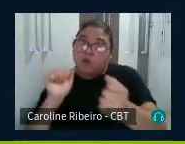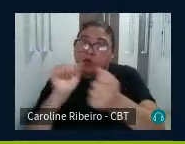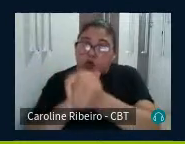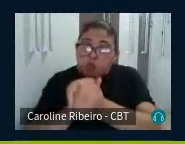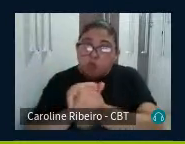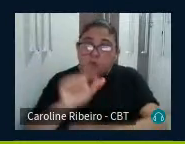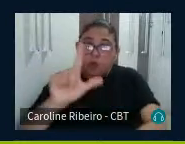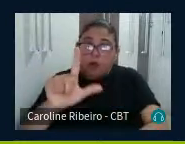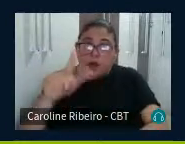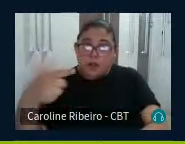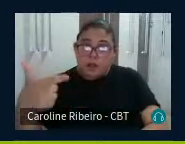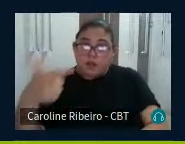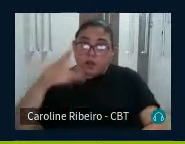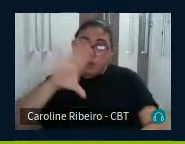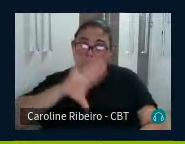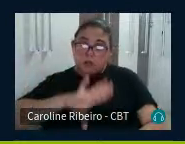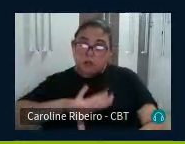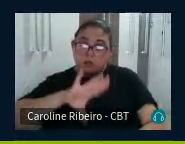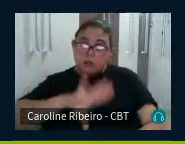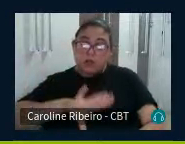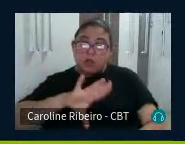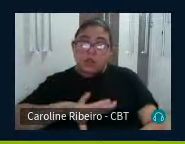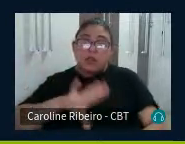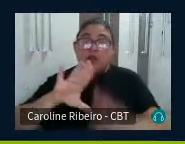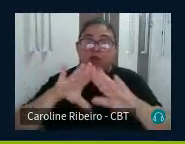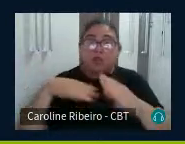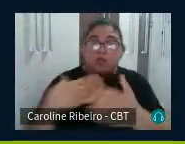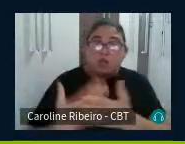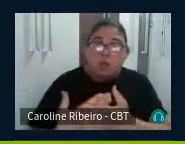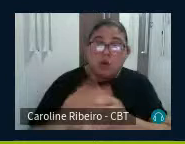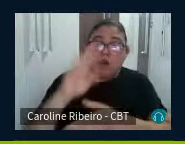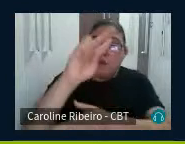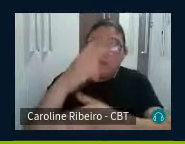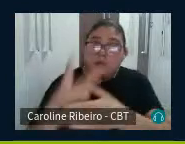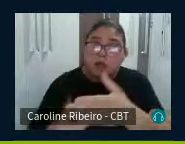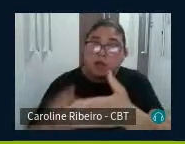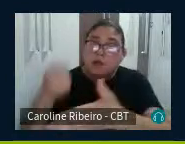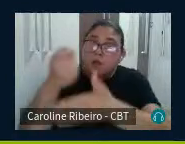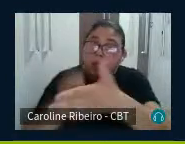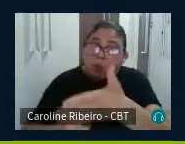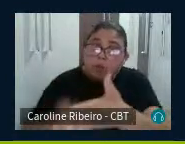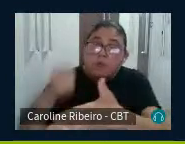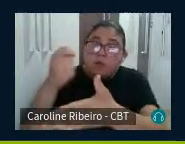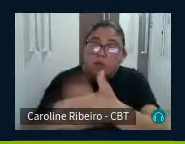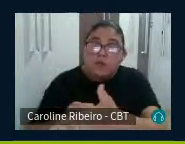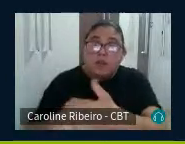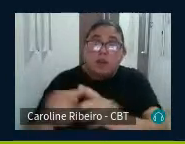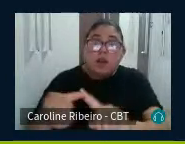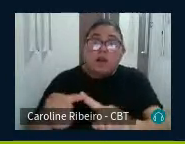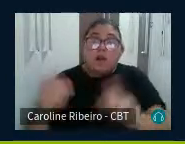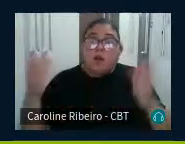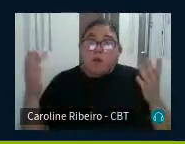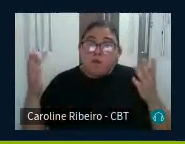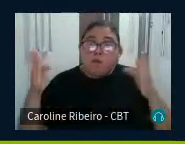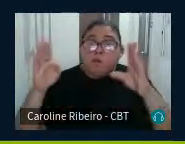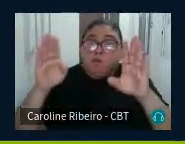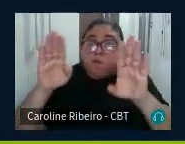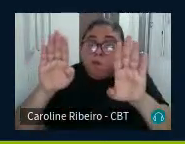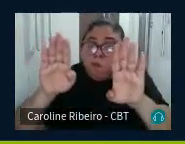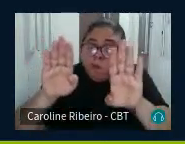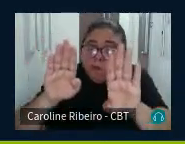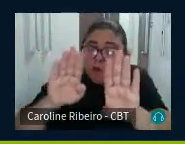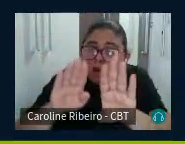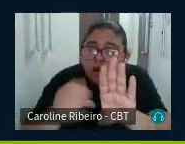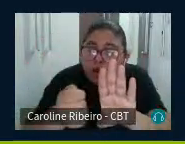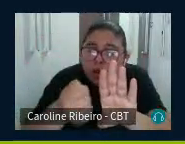Então, essas escolas bilíngues, né, a gente passou por um período aí que elas foram começaram a ser fechadas, né? E aí o